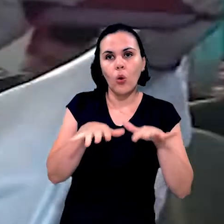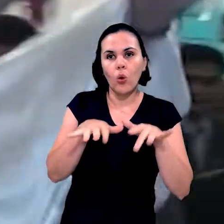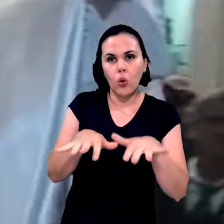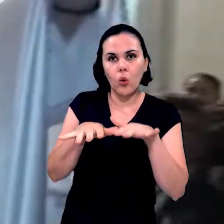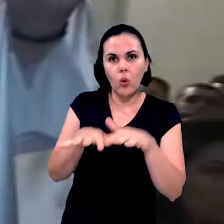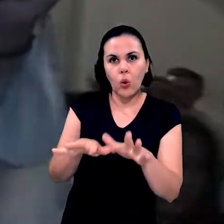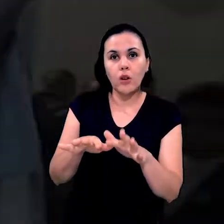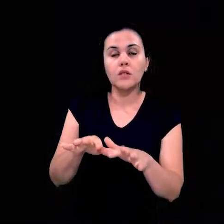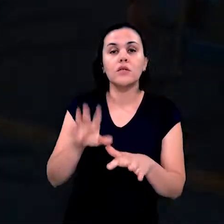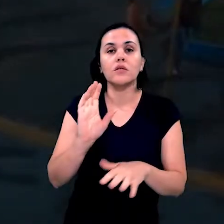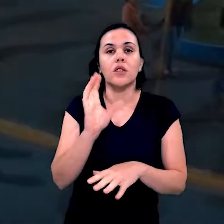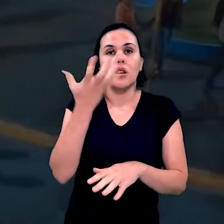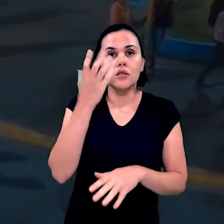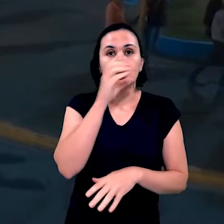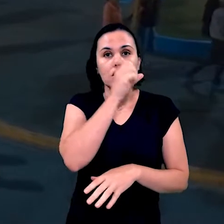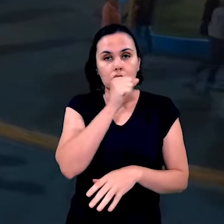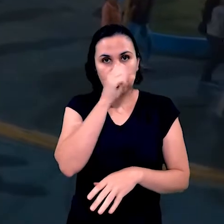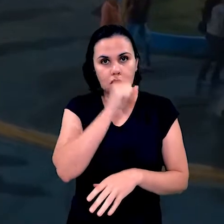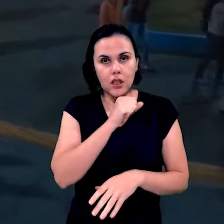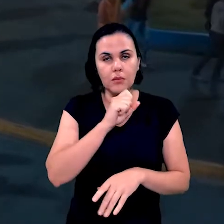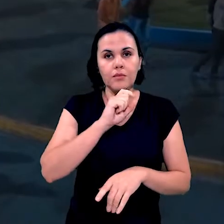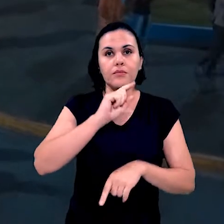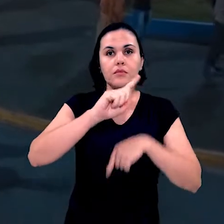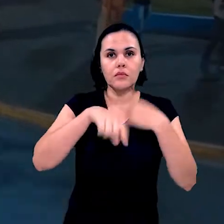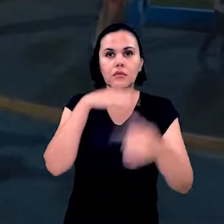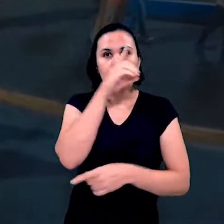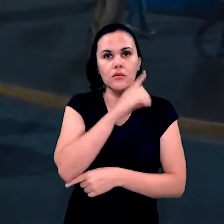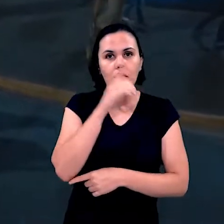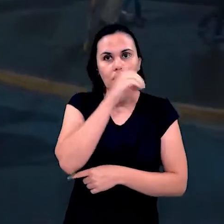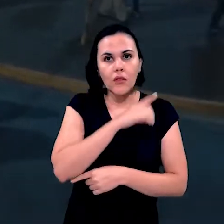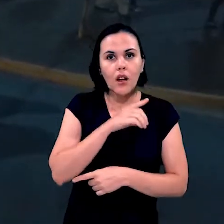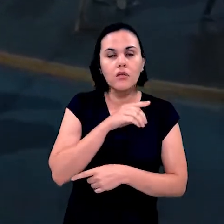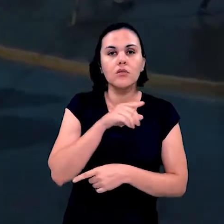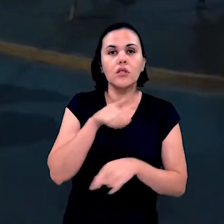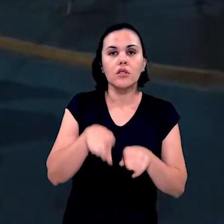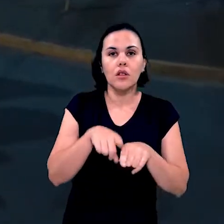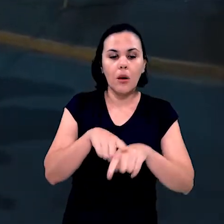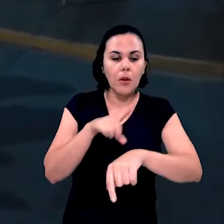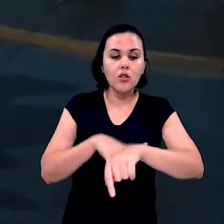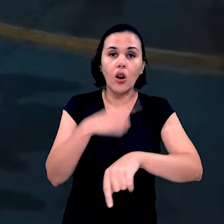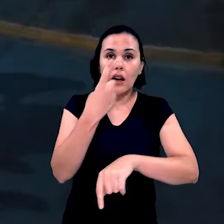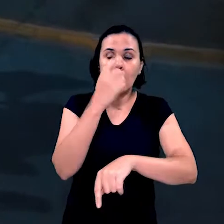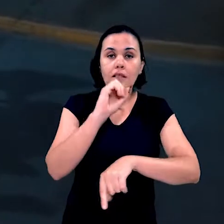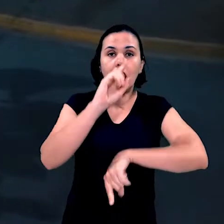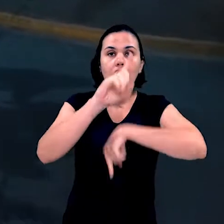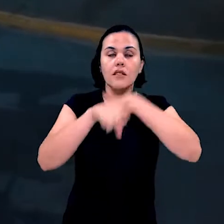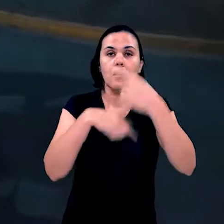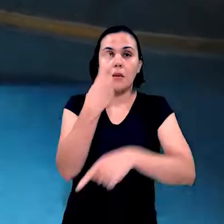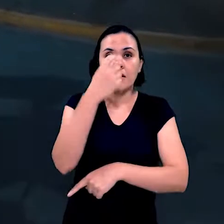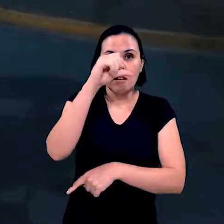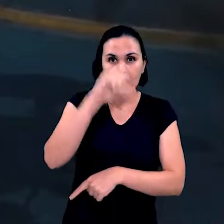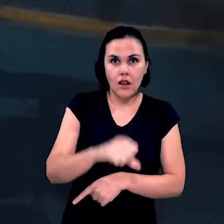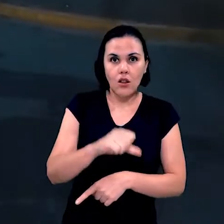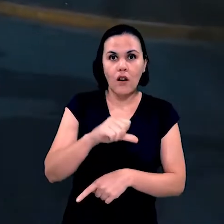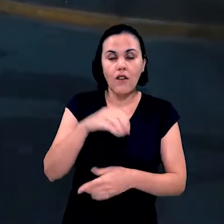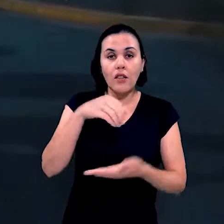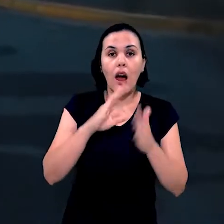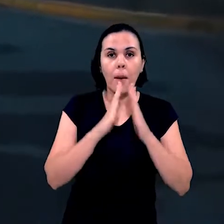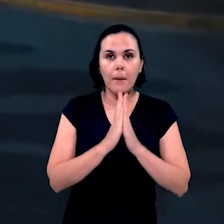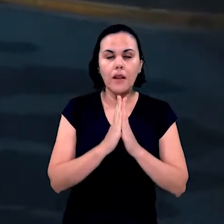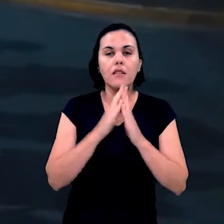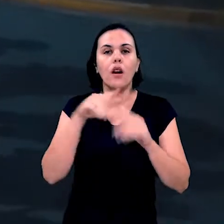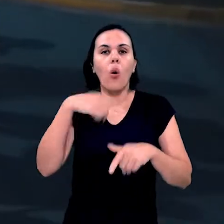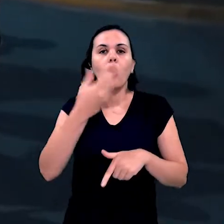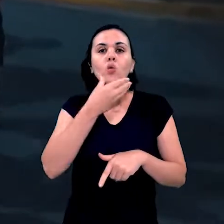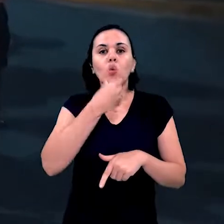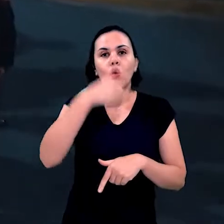os cortejos, esses cortejos que acontecem tanto no sábado quanto no domingo, nas missas das 10 da manhã e das 19 horas,